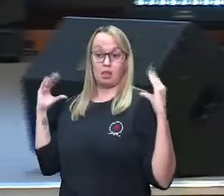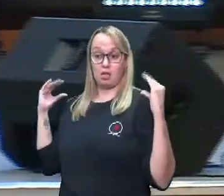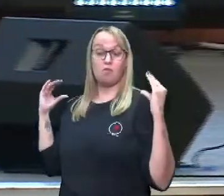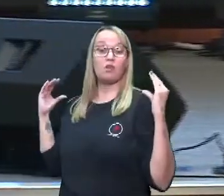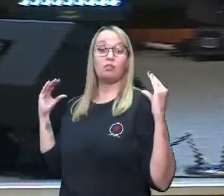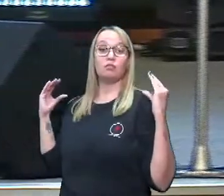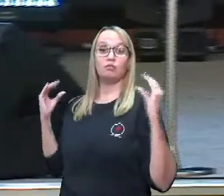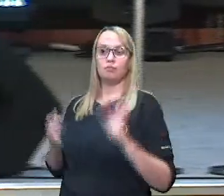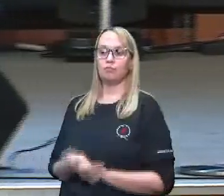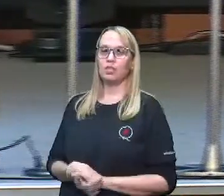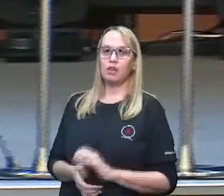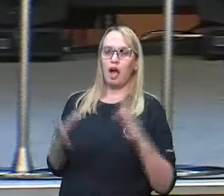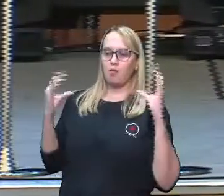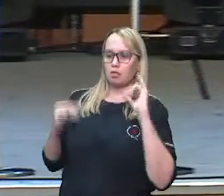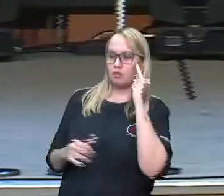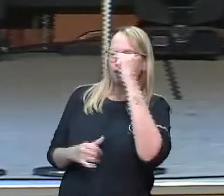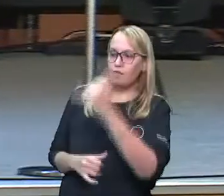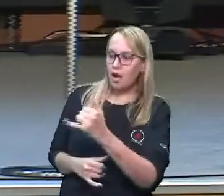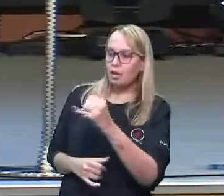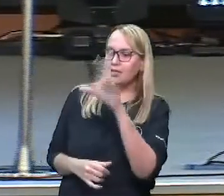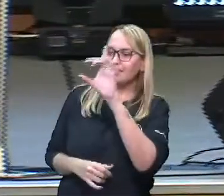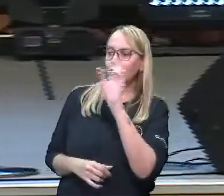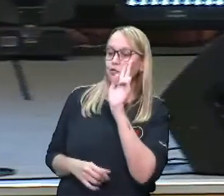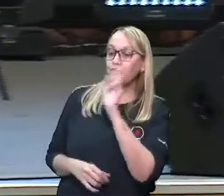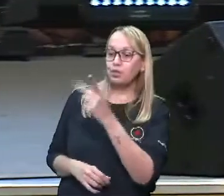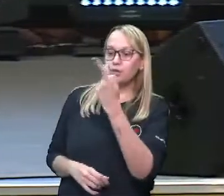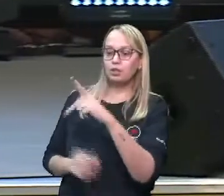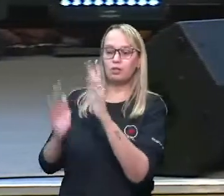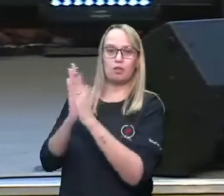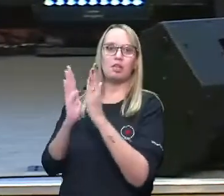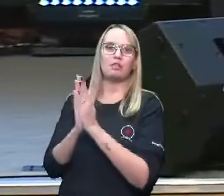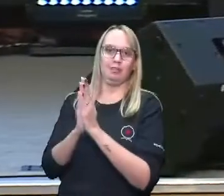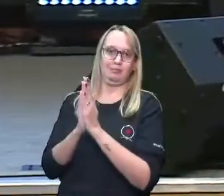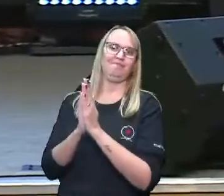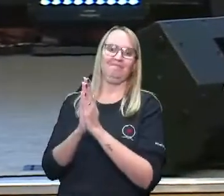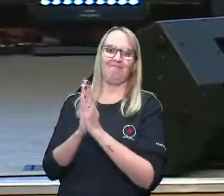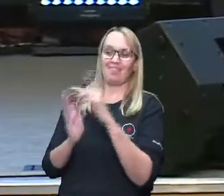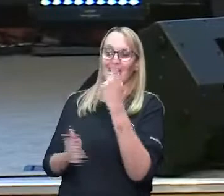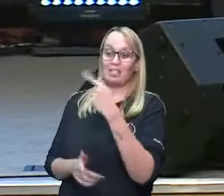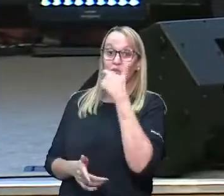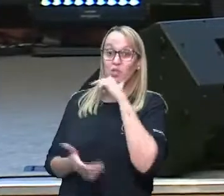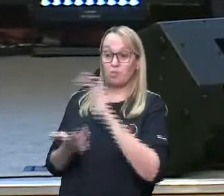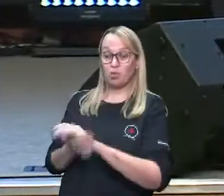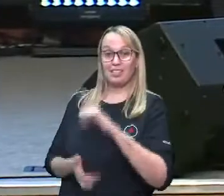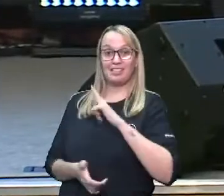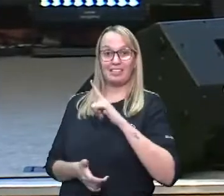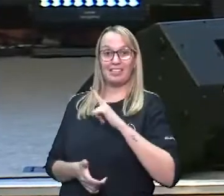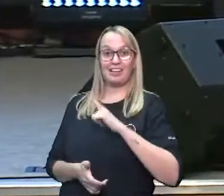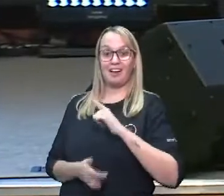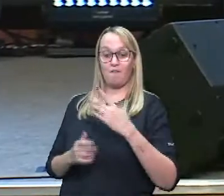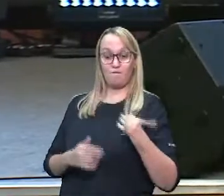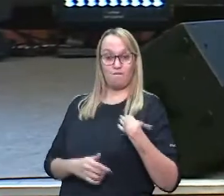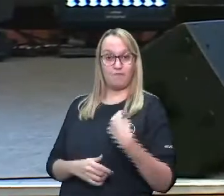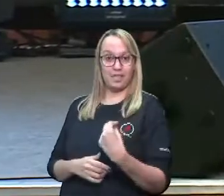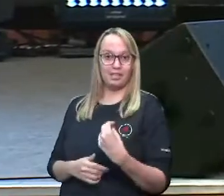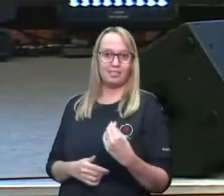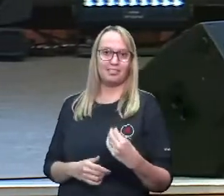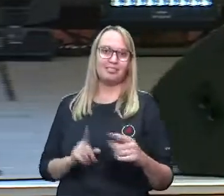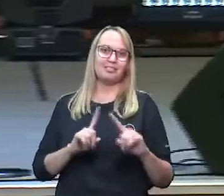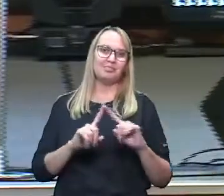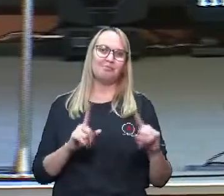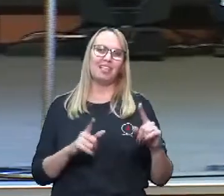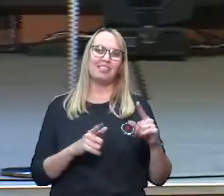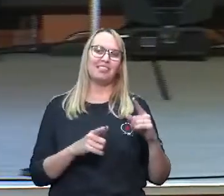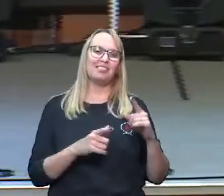assim: Zacarias, o Senhor ouviu as suas orações, e a sua mulher vai ter um filho. O problema é que Zacarias também